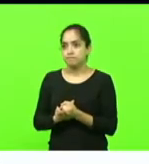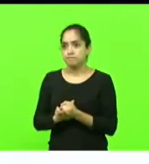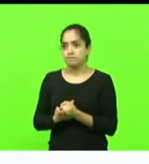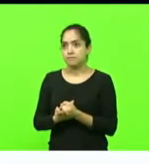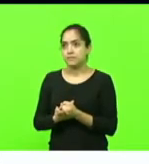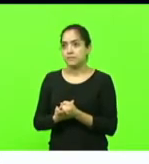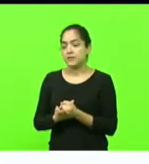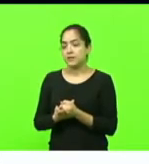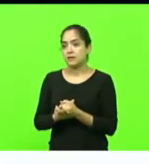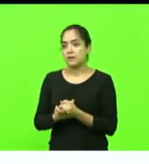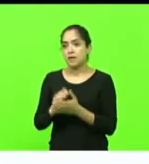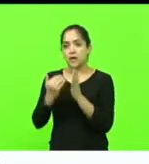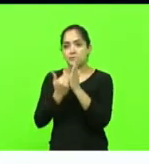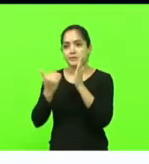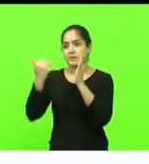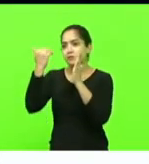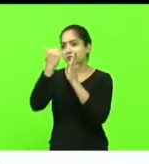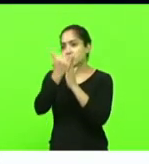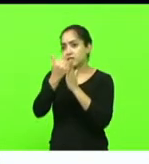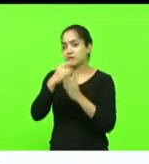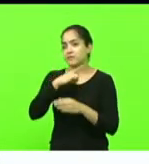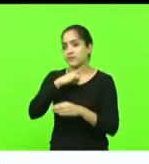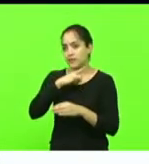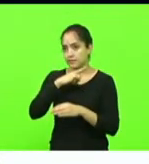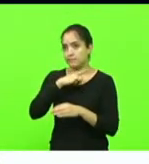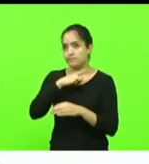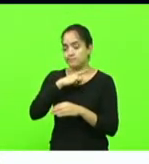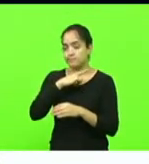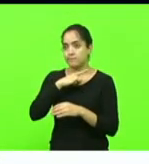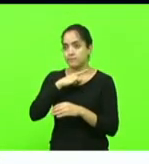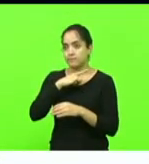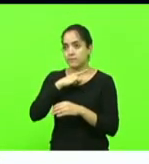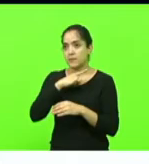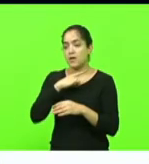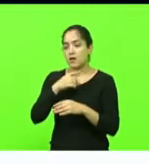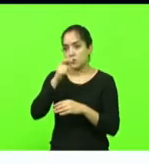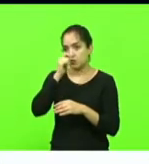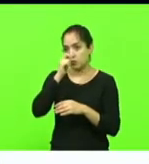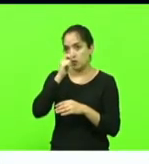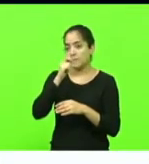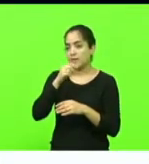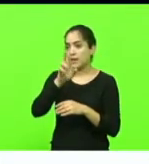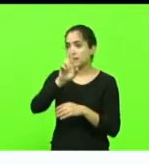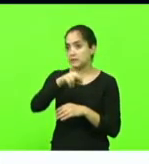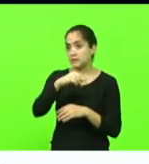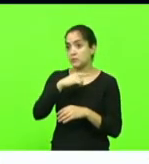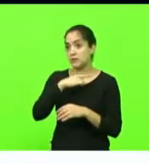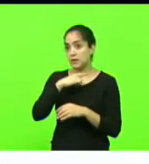um exagero em todas as partes. O deputado Joamim tem razão.